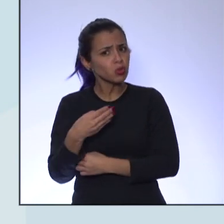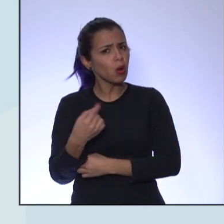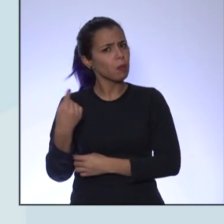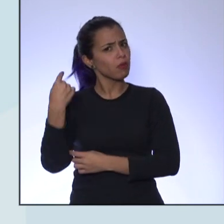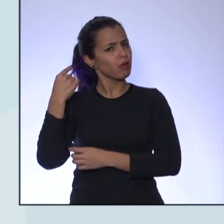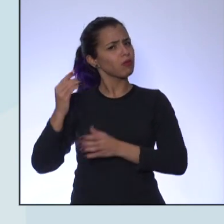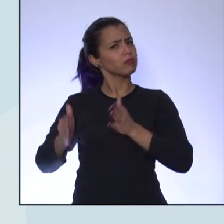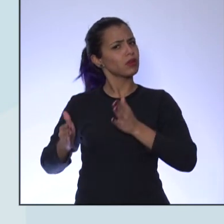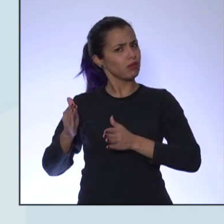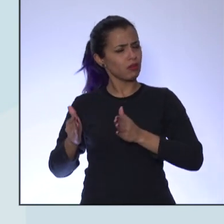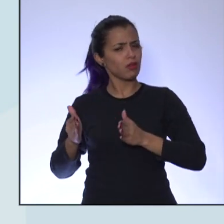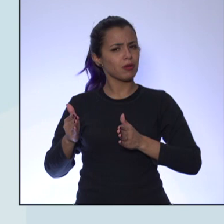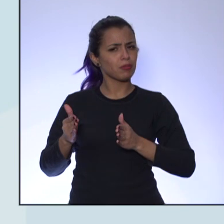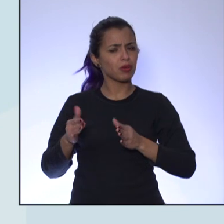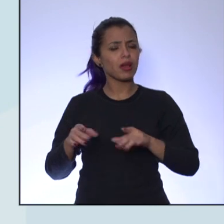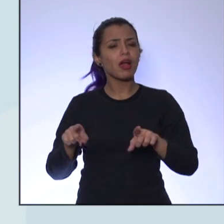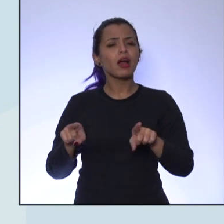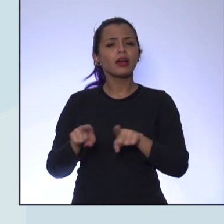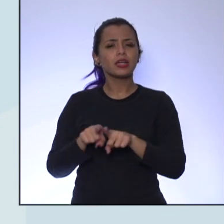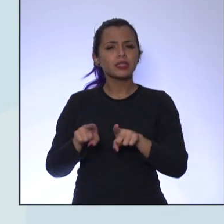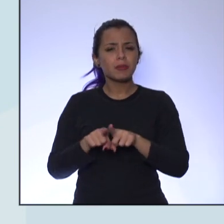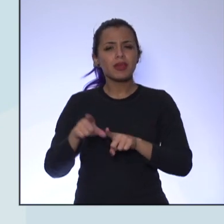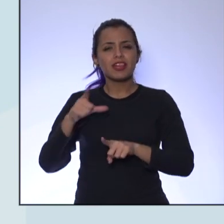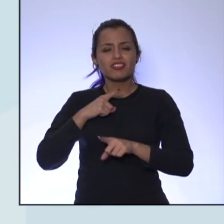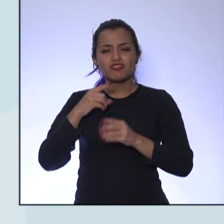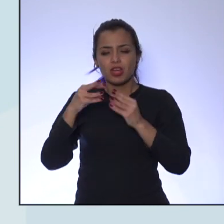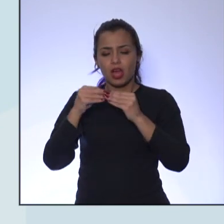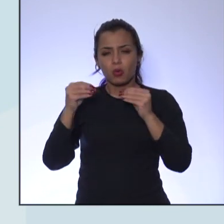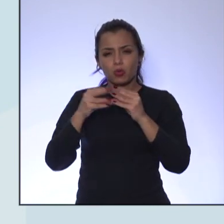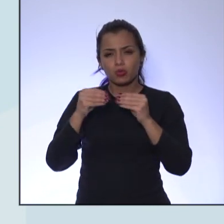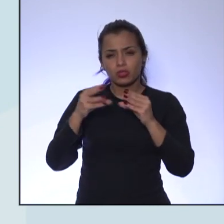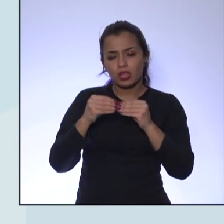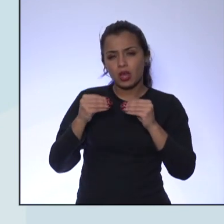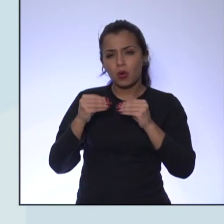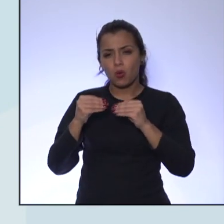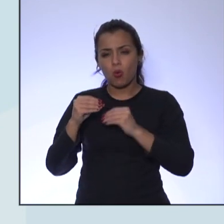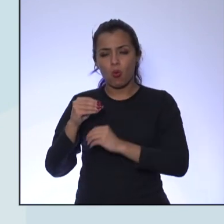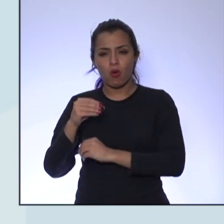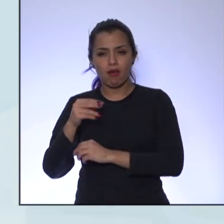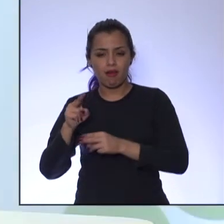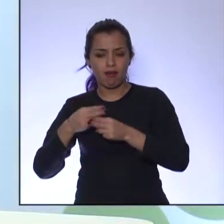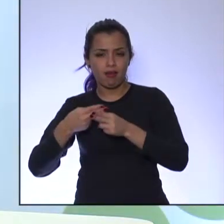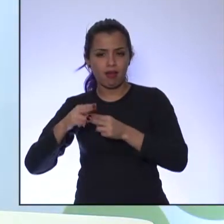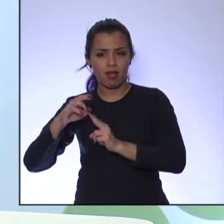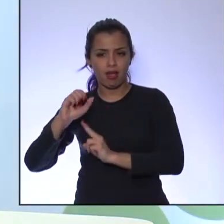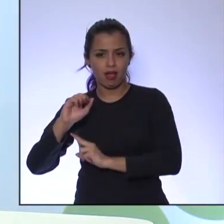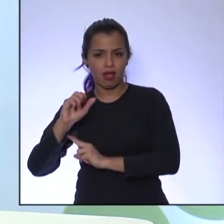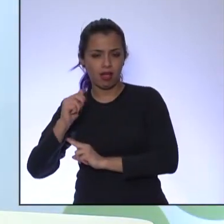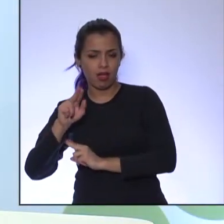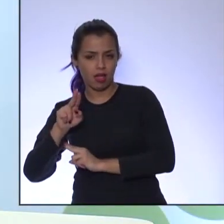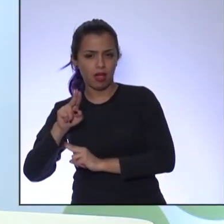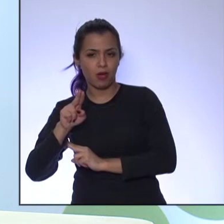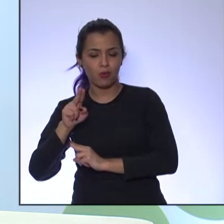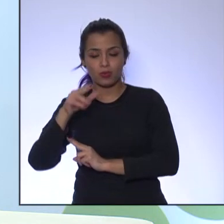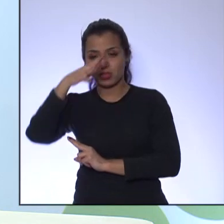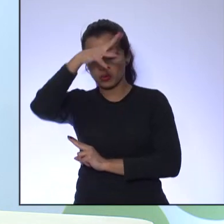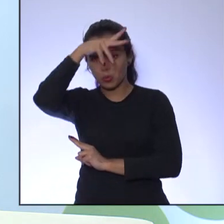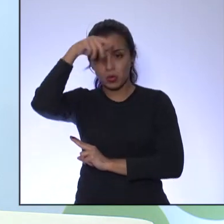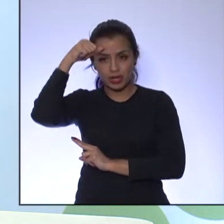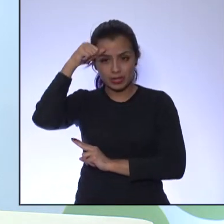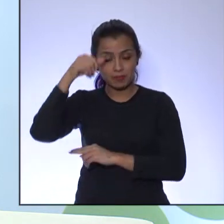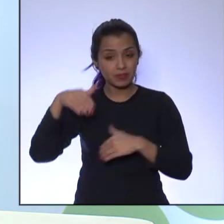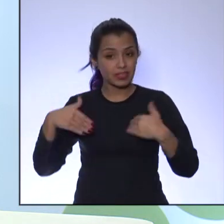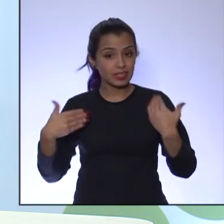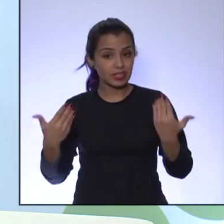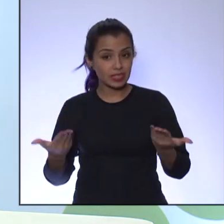também utilizavam outros vegetais, como algodão, cacau e guaraná. Então, quando a gente fala de maias, incas e astecas, dá a impressão que